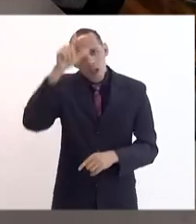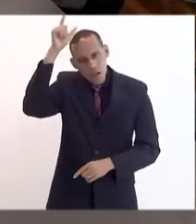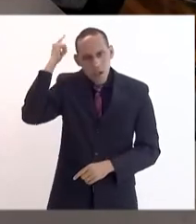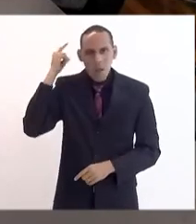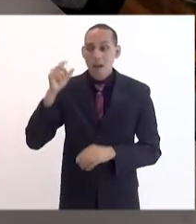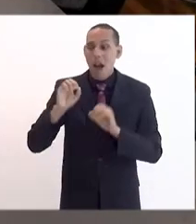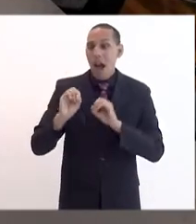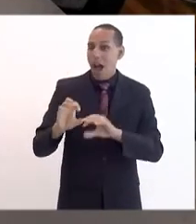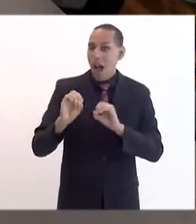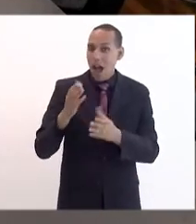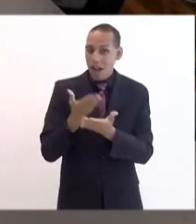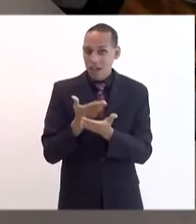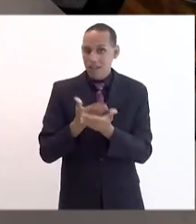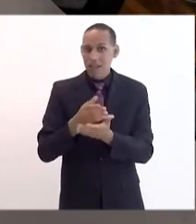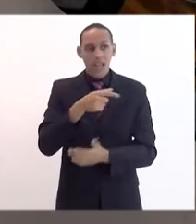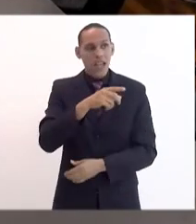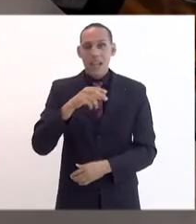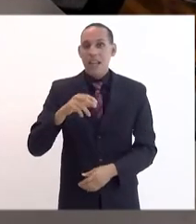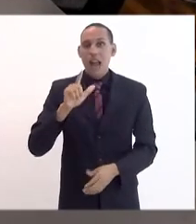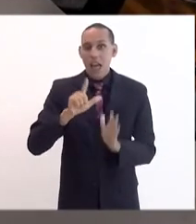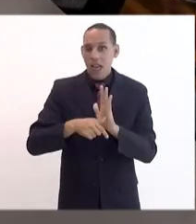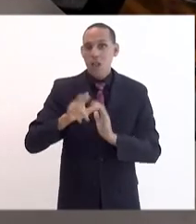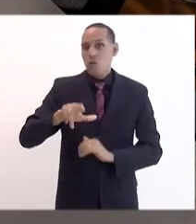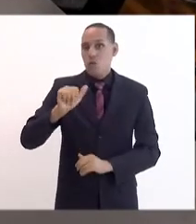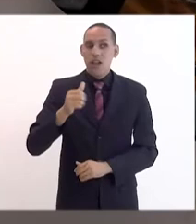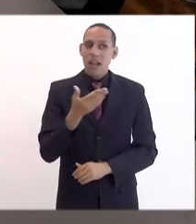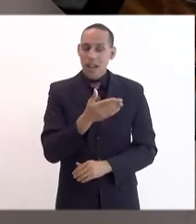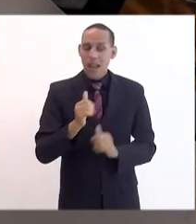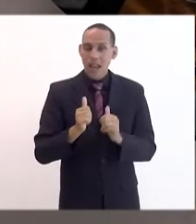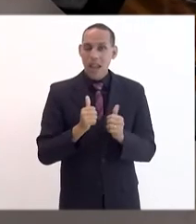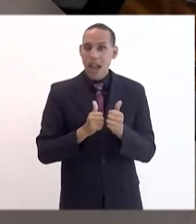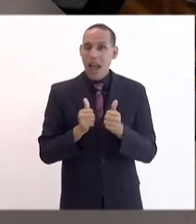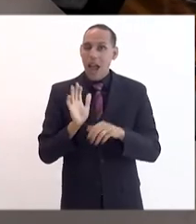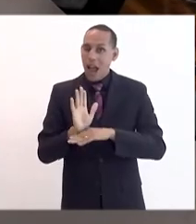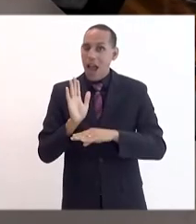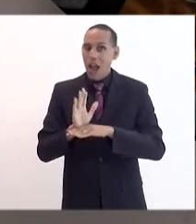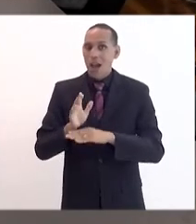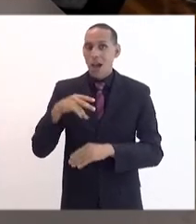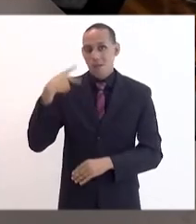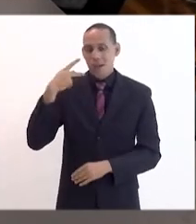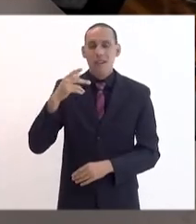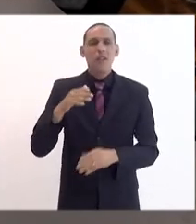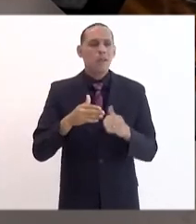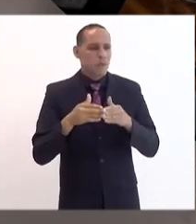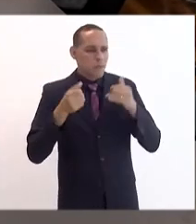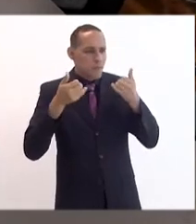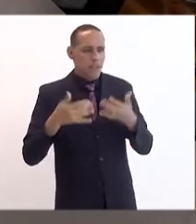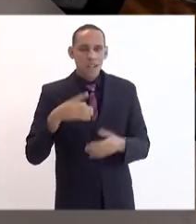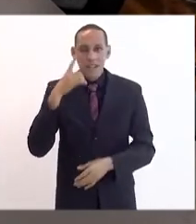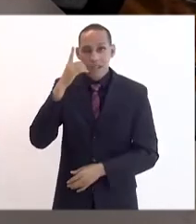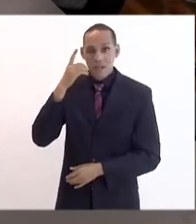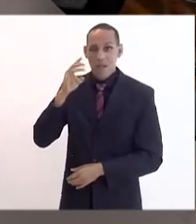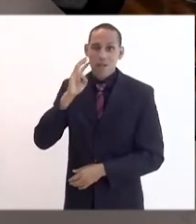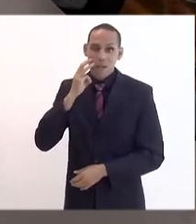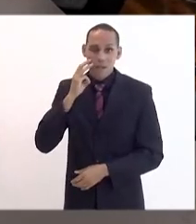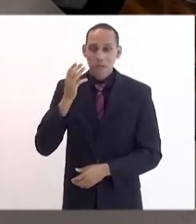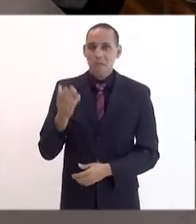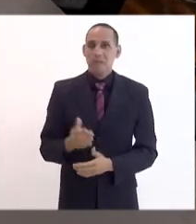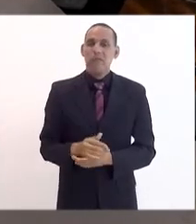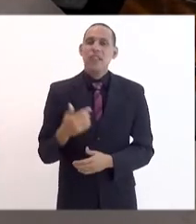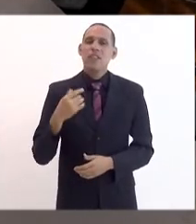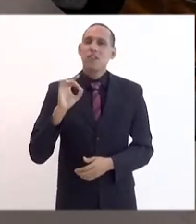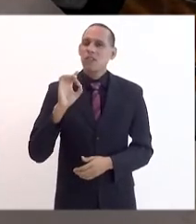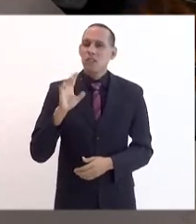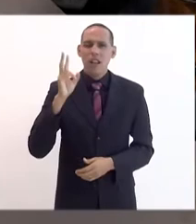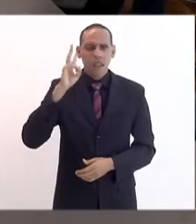aula. Claro. O nunca está colaborando com Obrigado, o parlamento. Dá licença. Questão de ordem, presidente. Deputado Valdec. Eu só